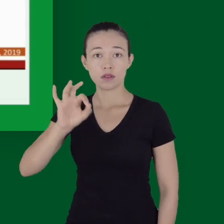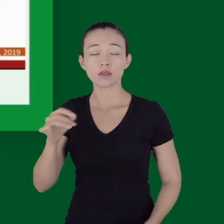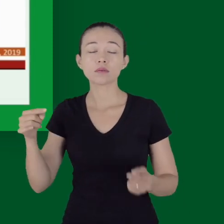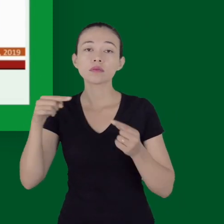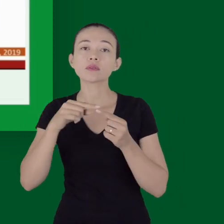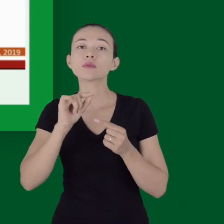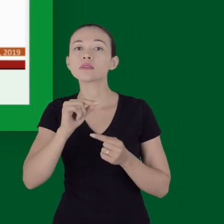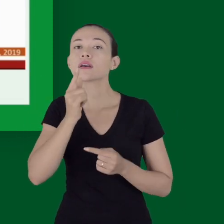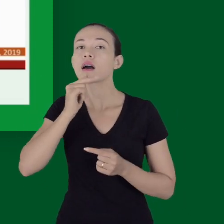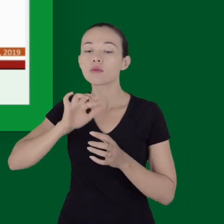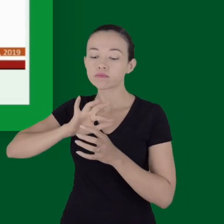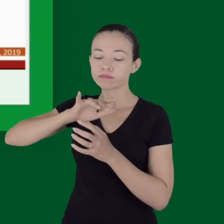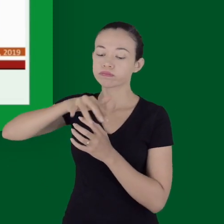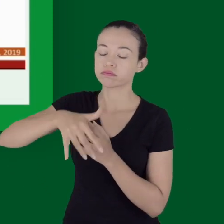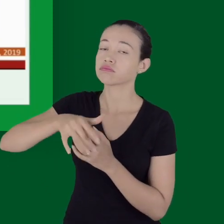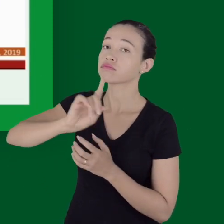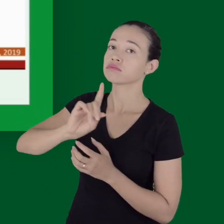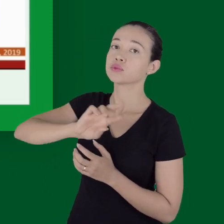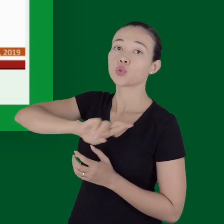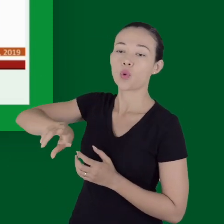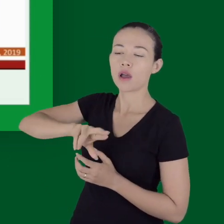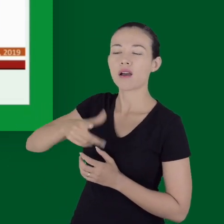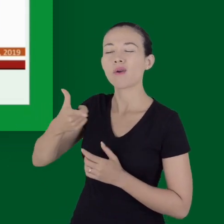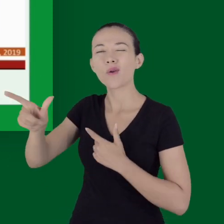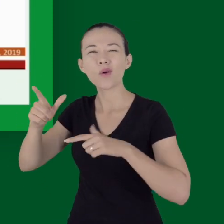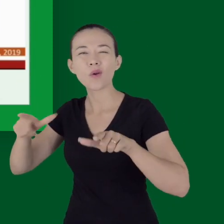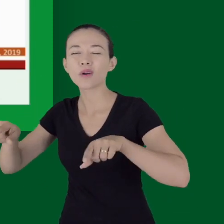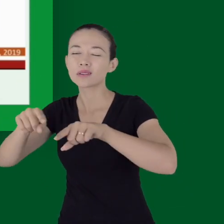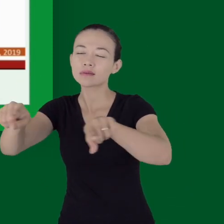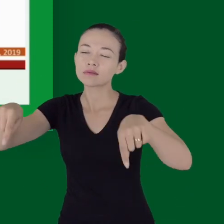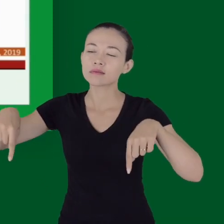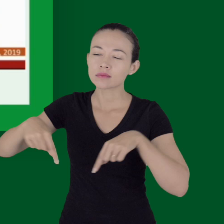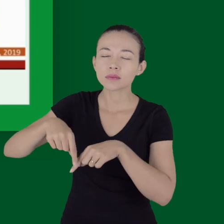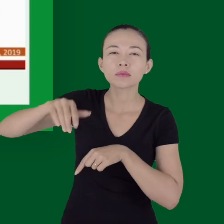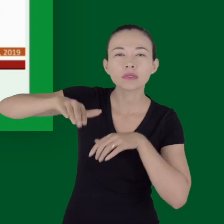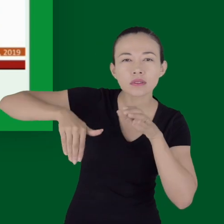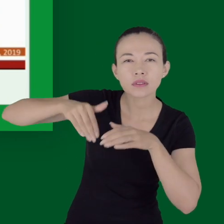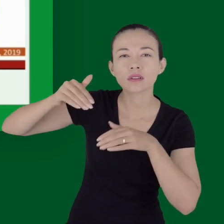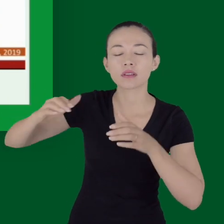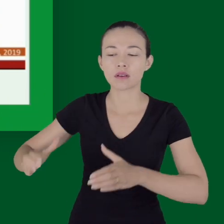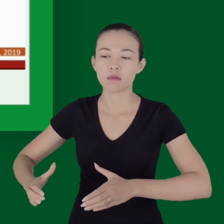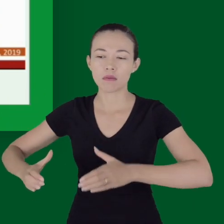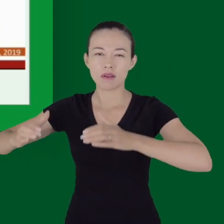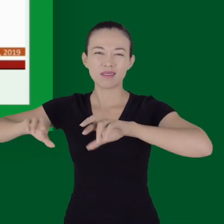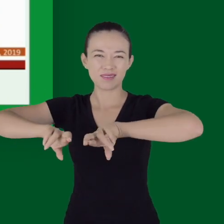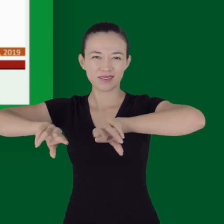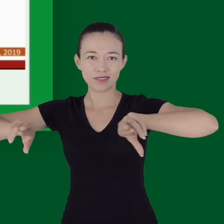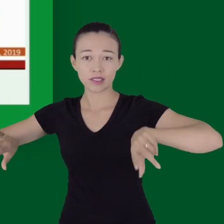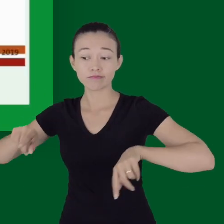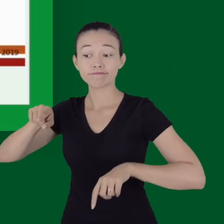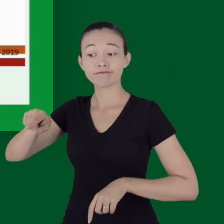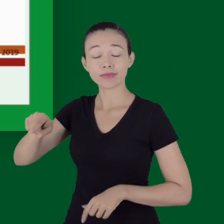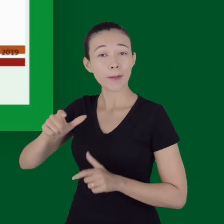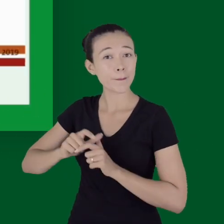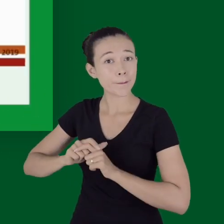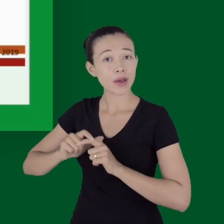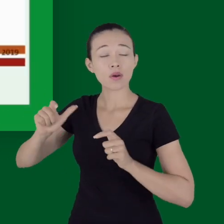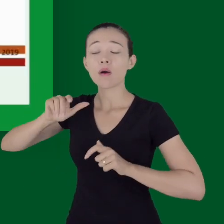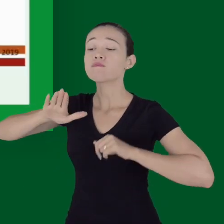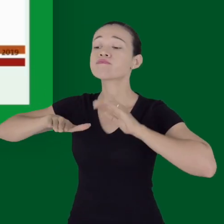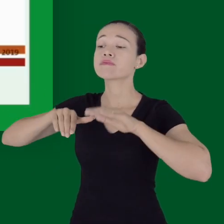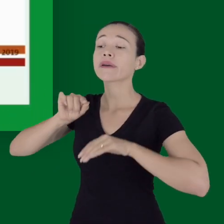não naturais. Em águas não naturais, né, a faixa etária infantil é que é mais atingida.